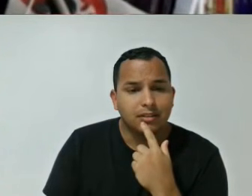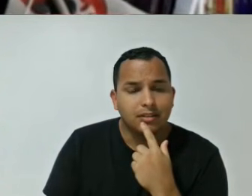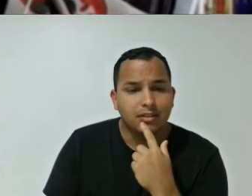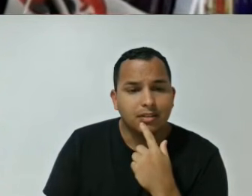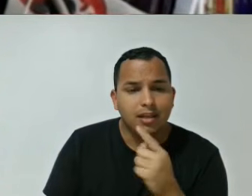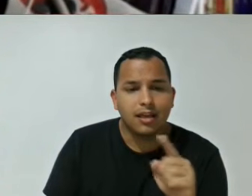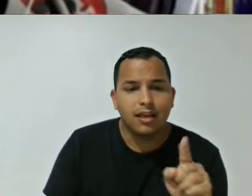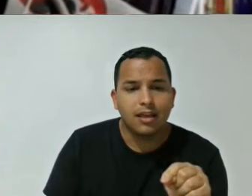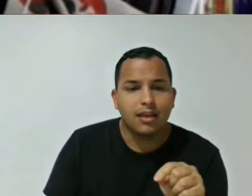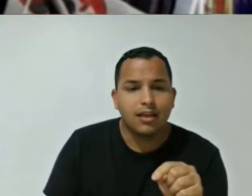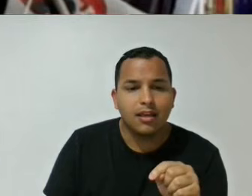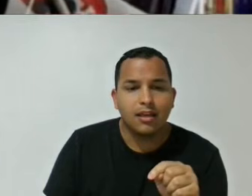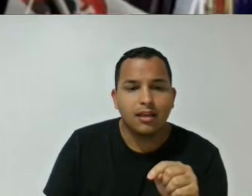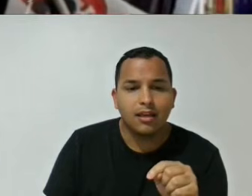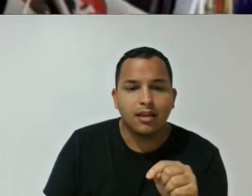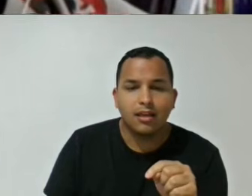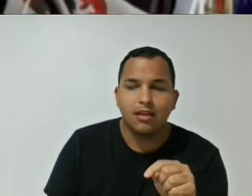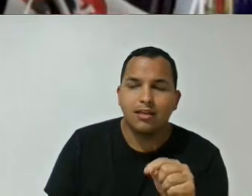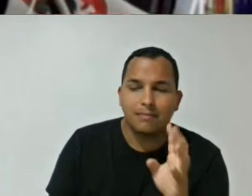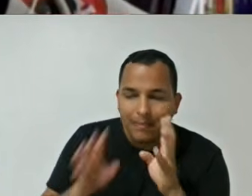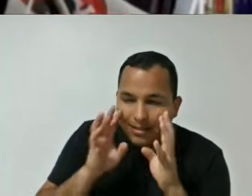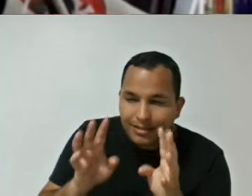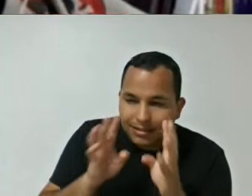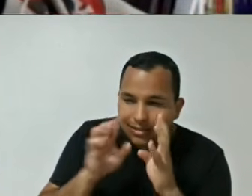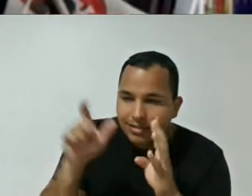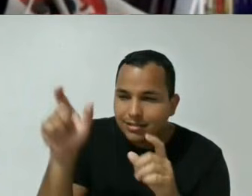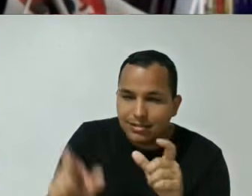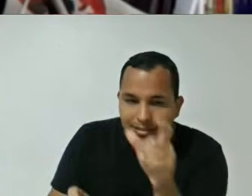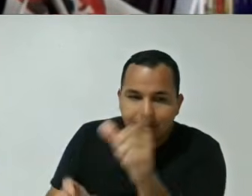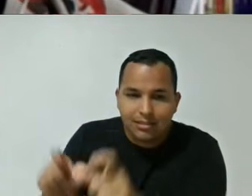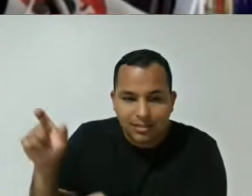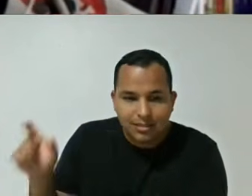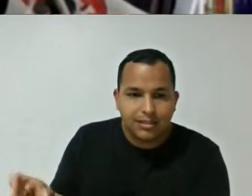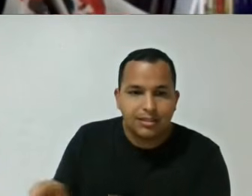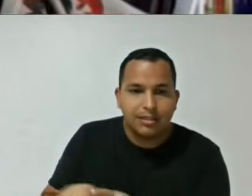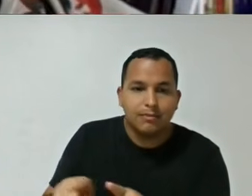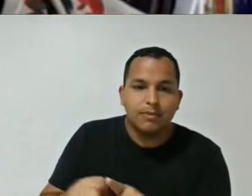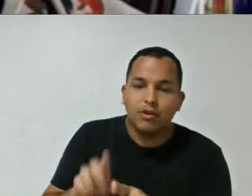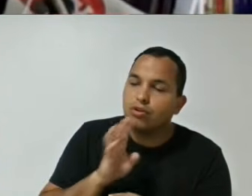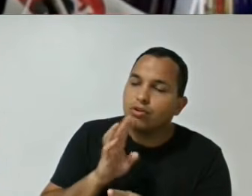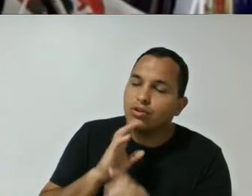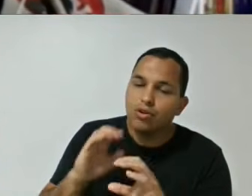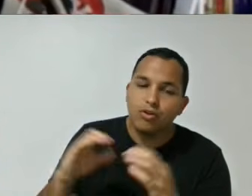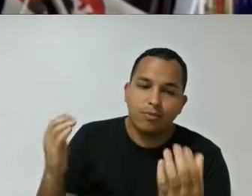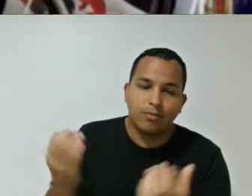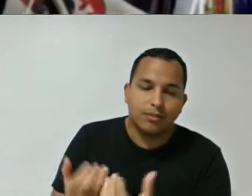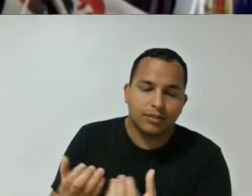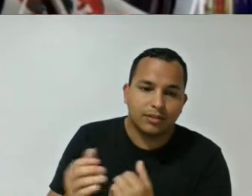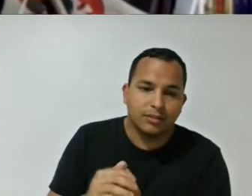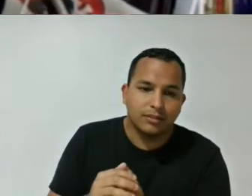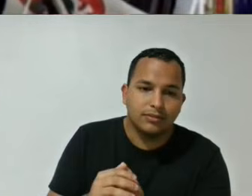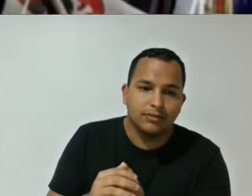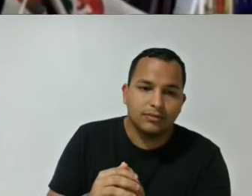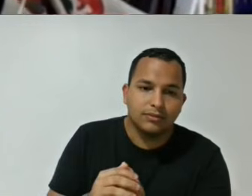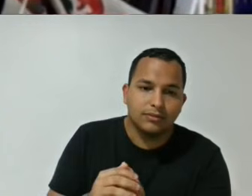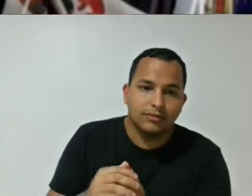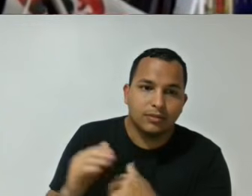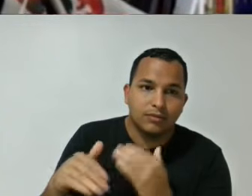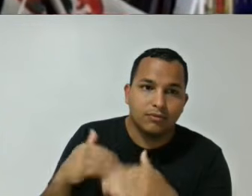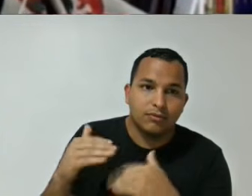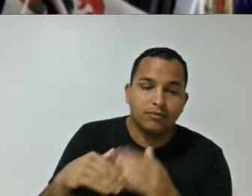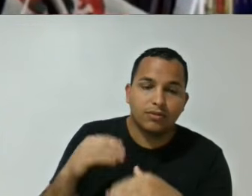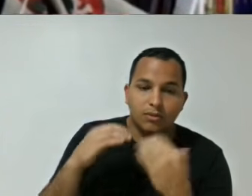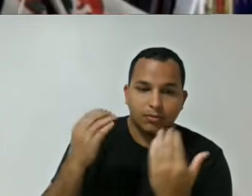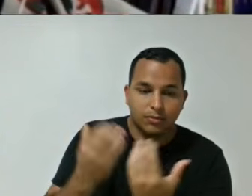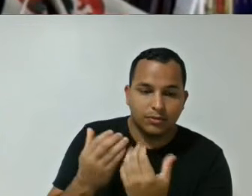de ouvir o seu usuário e conhecer a comunidade, né, para poder desenvolver as atividades. É isso que